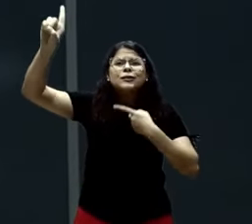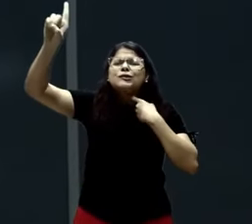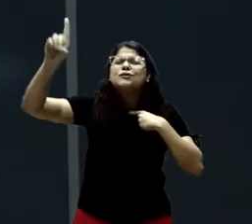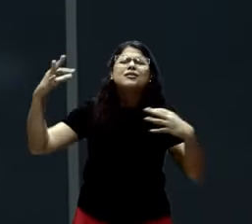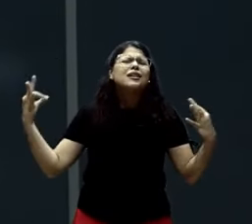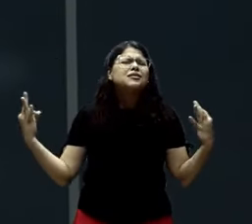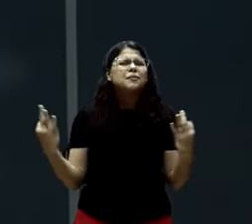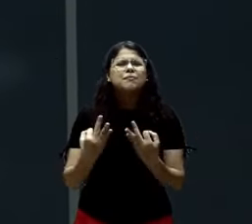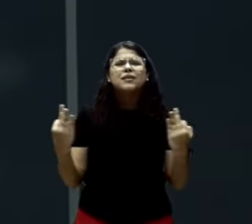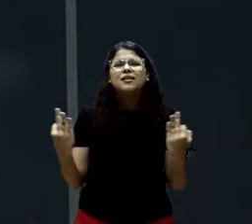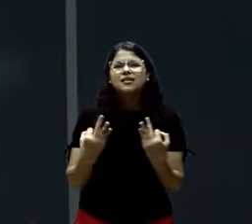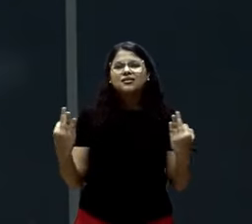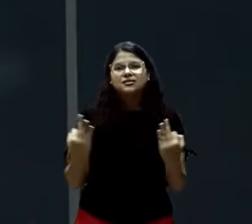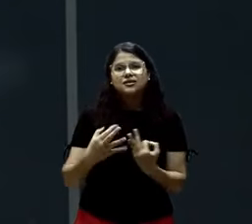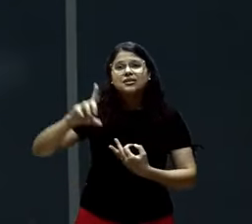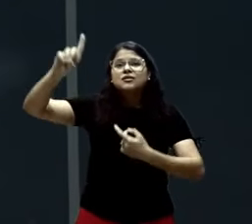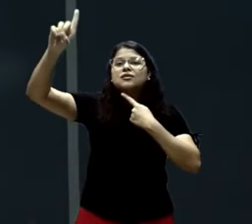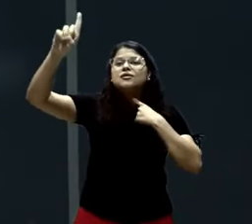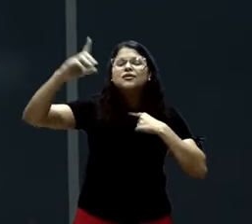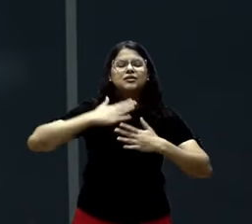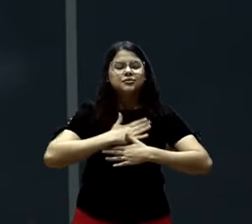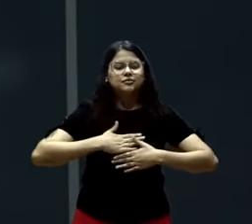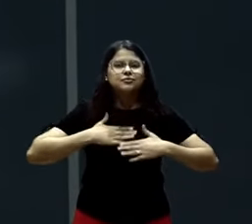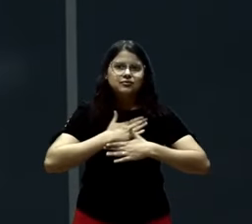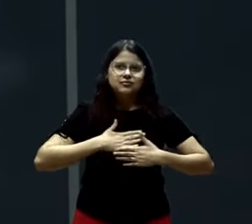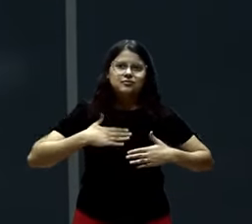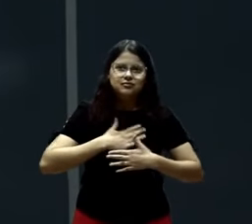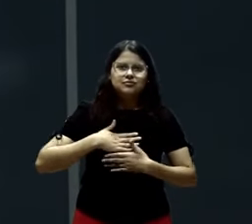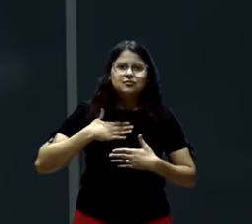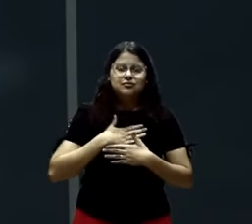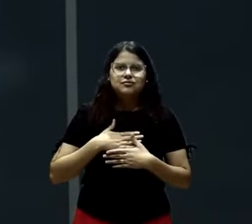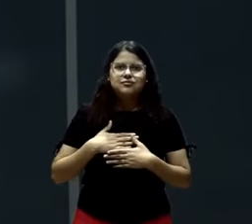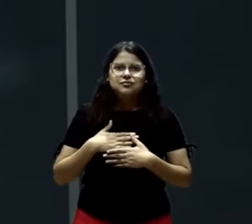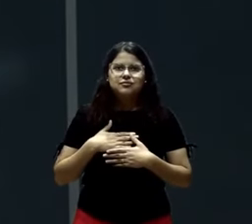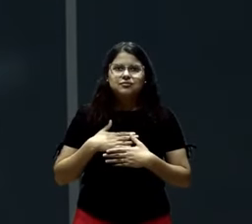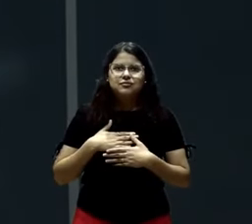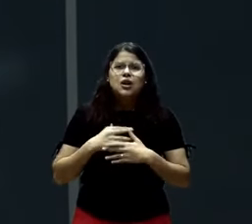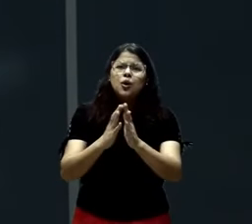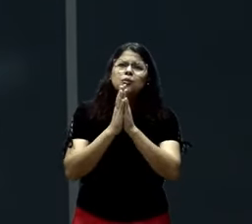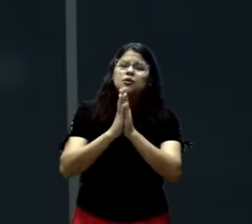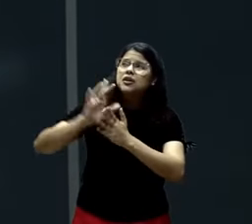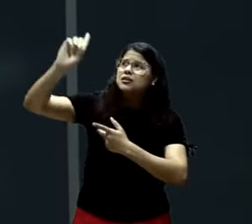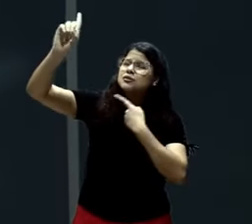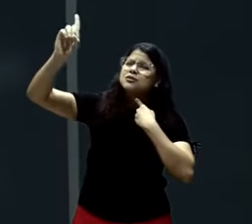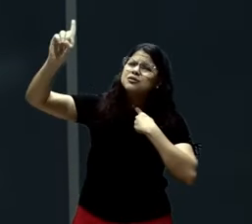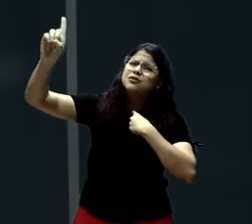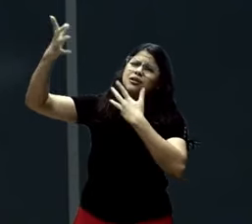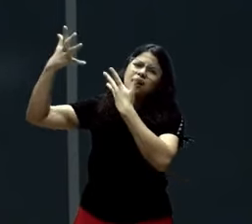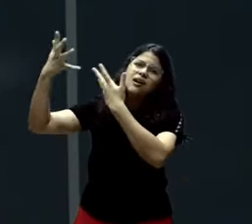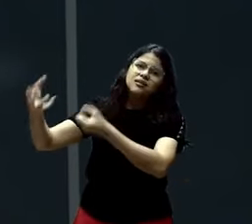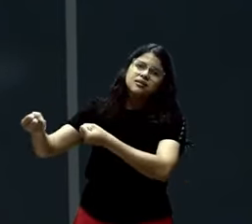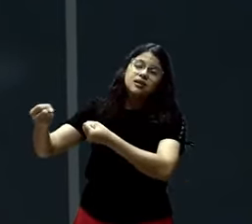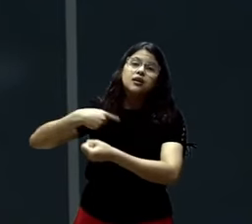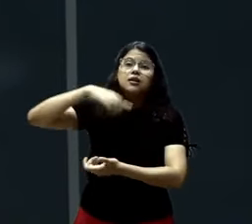perfeita e ela é agradável para a sua vida. Se submeta à vontade de Deus, e